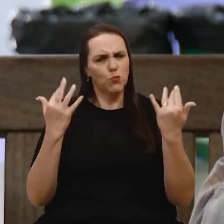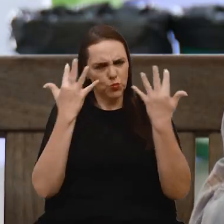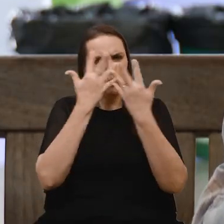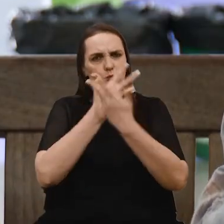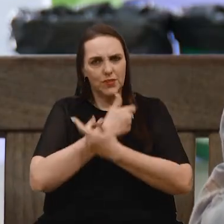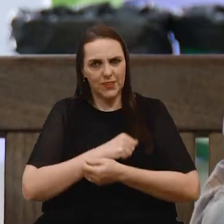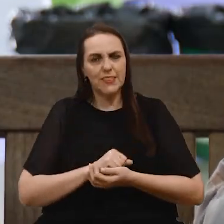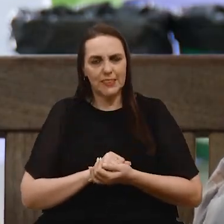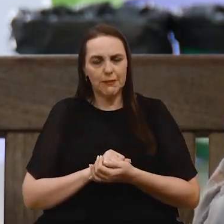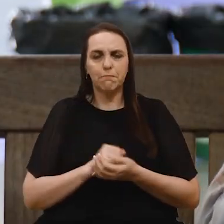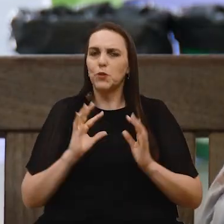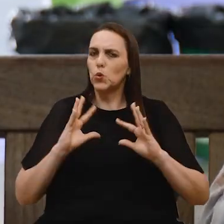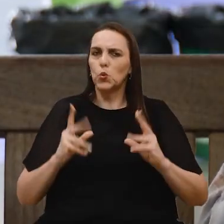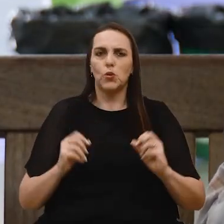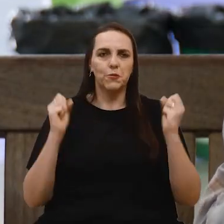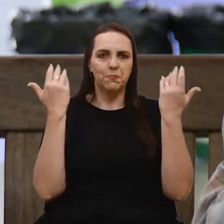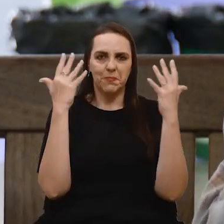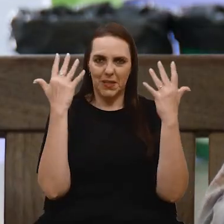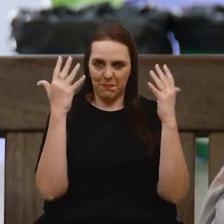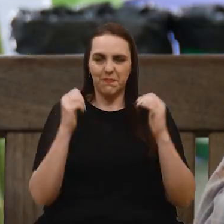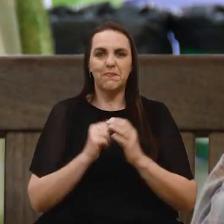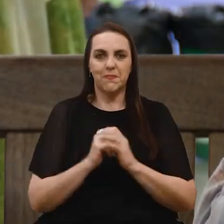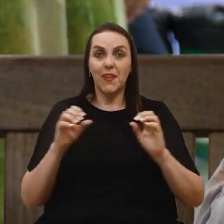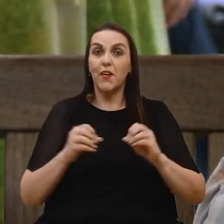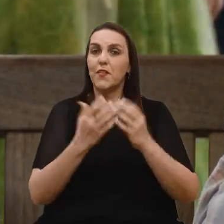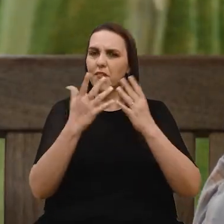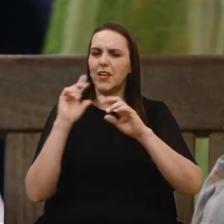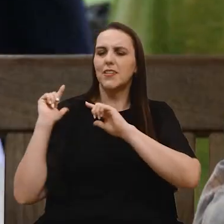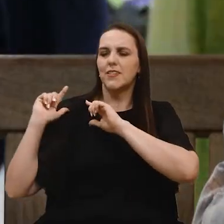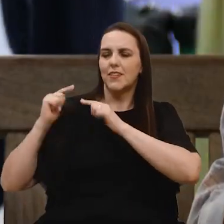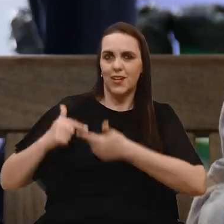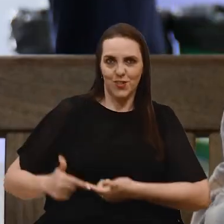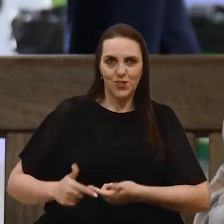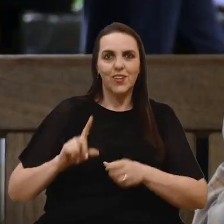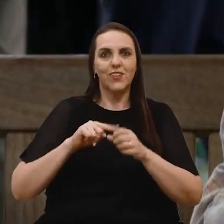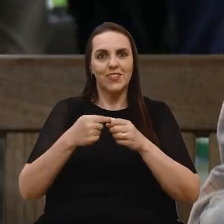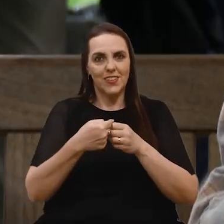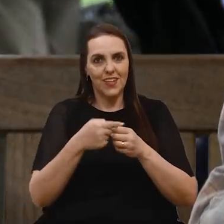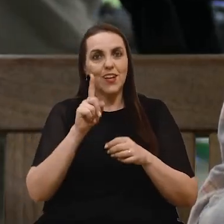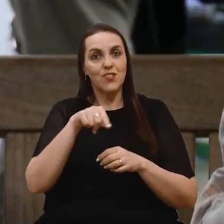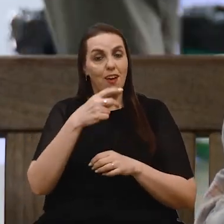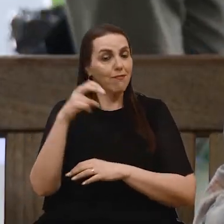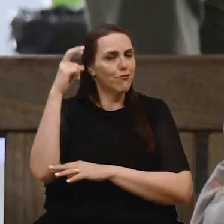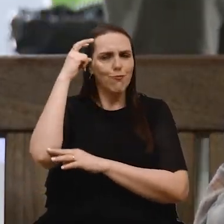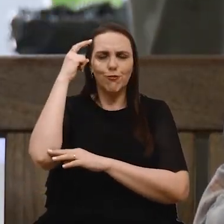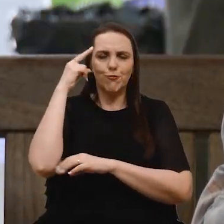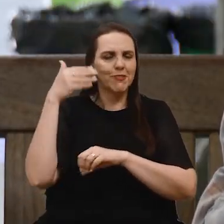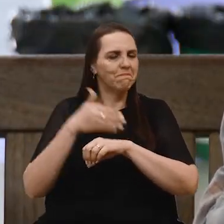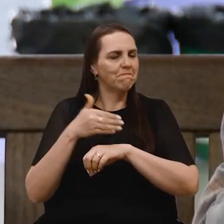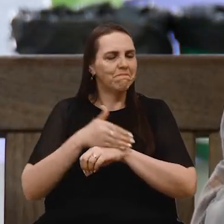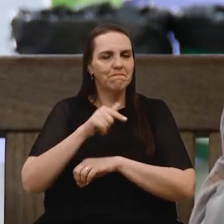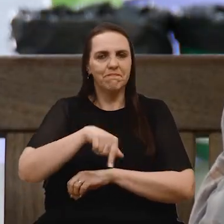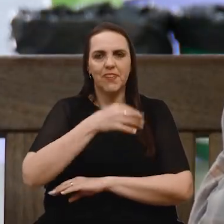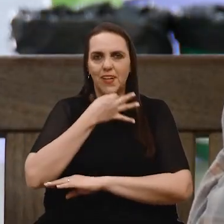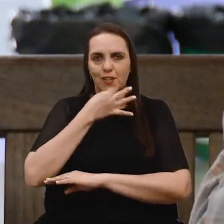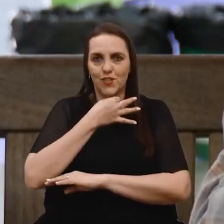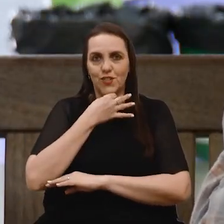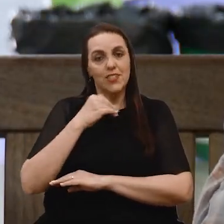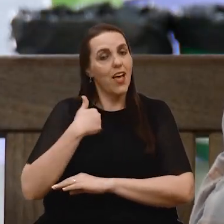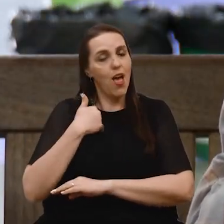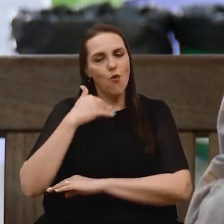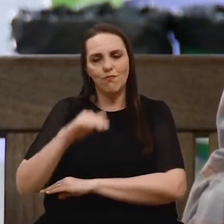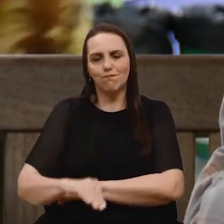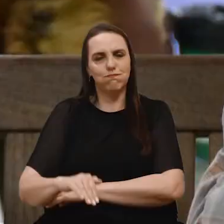ela está muito bonita, estão todos de parabéns. É uma festa tradicional, faz parte da cultura de Caxias do Sul.